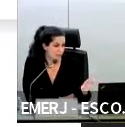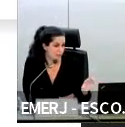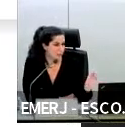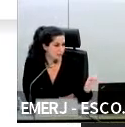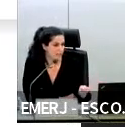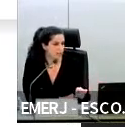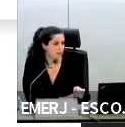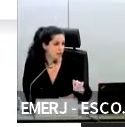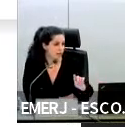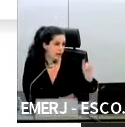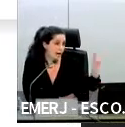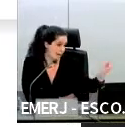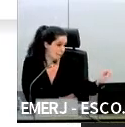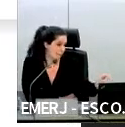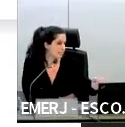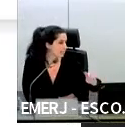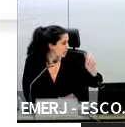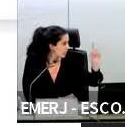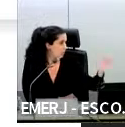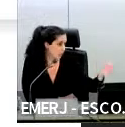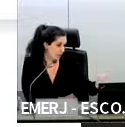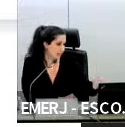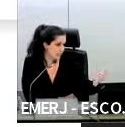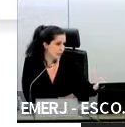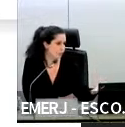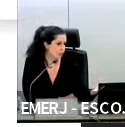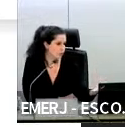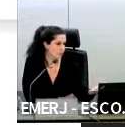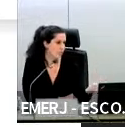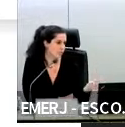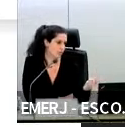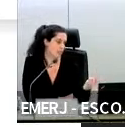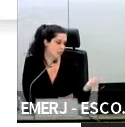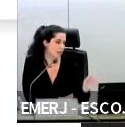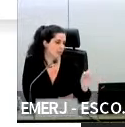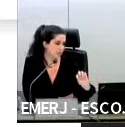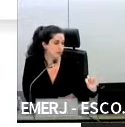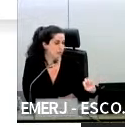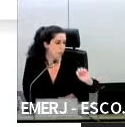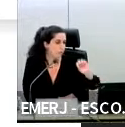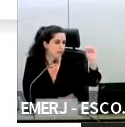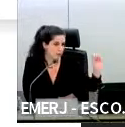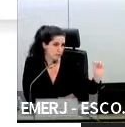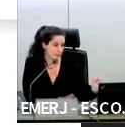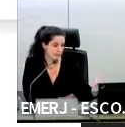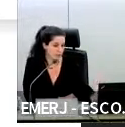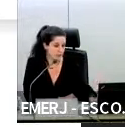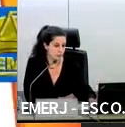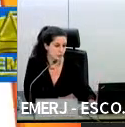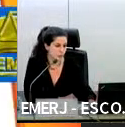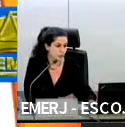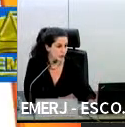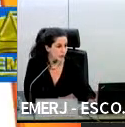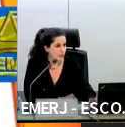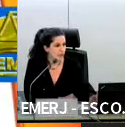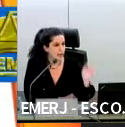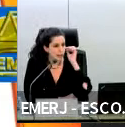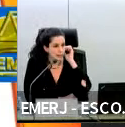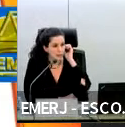melhor exemplo, seria a Amy, uhum. A mulher que chegou ao Juizado de Violência Doméstica, que completou esse percurso.